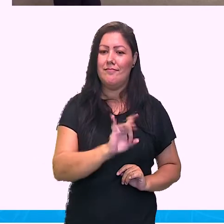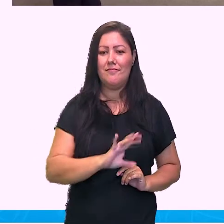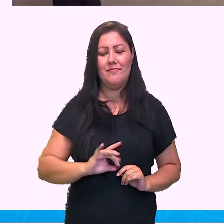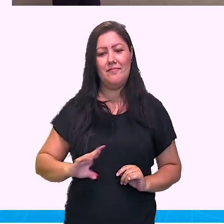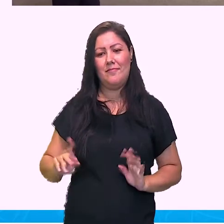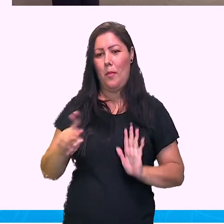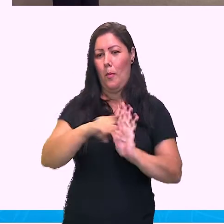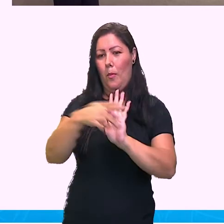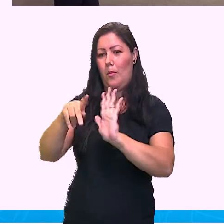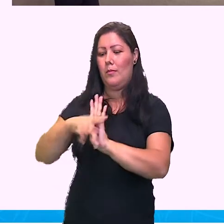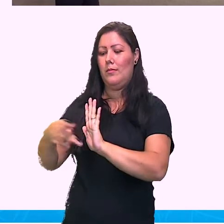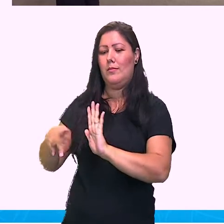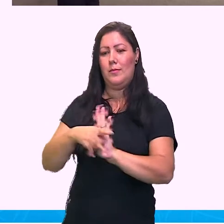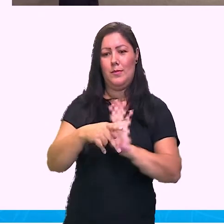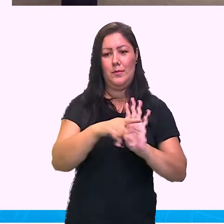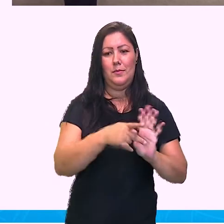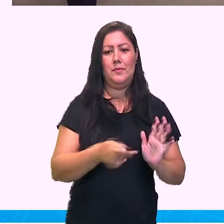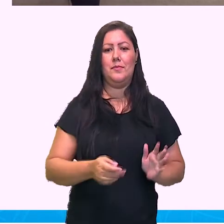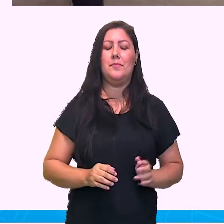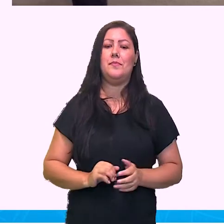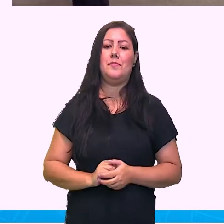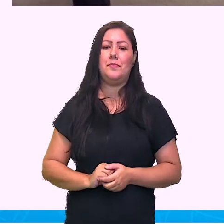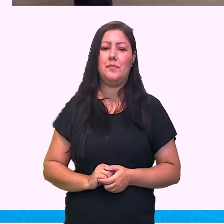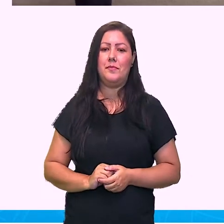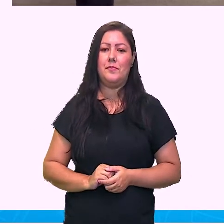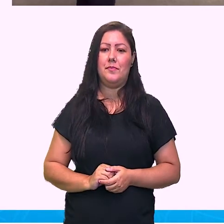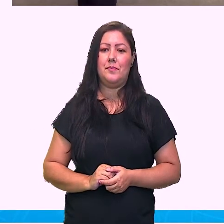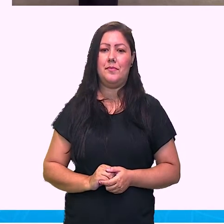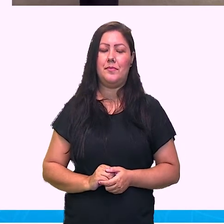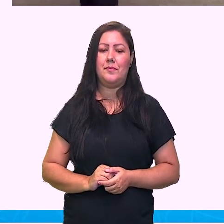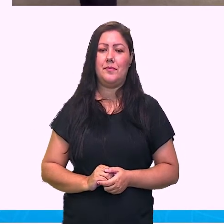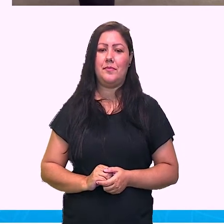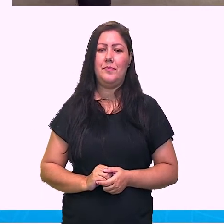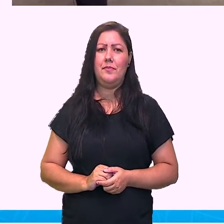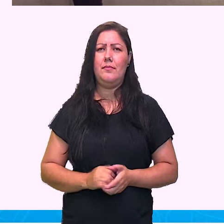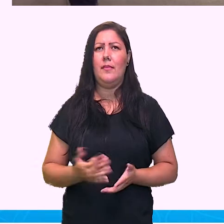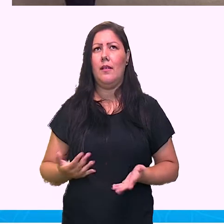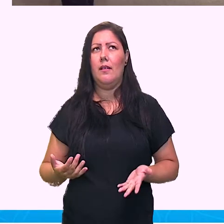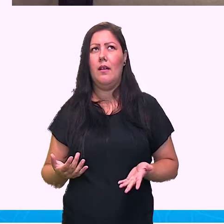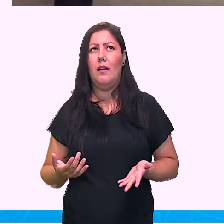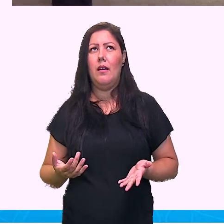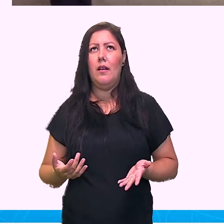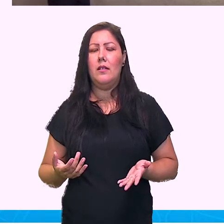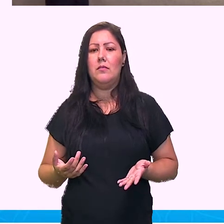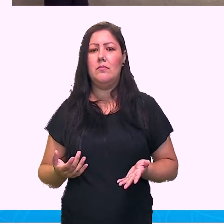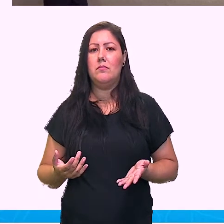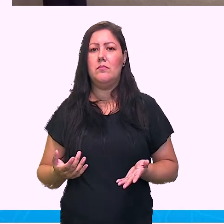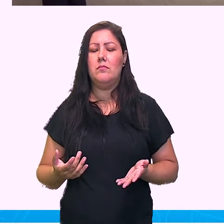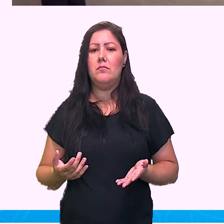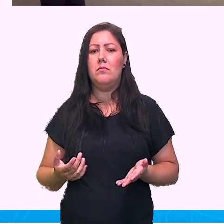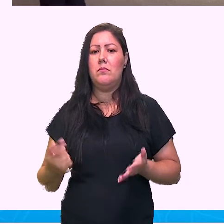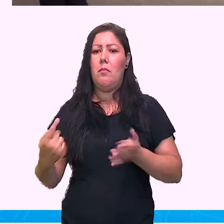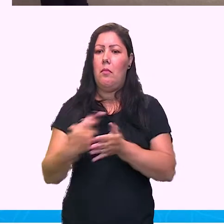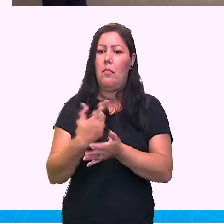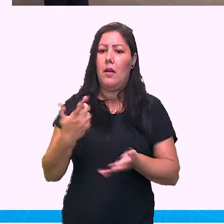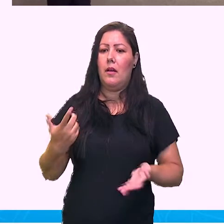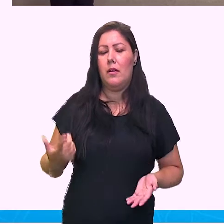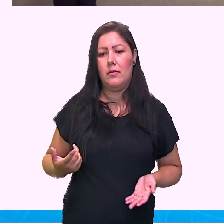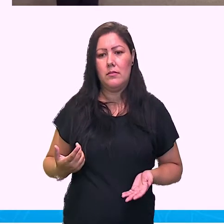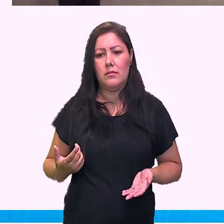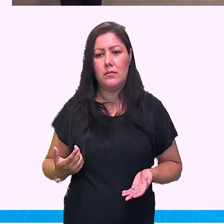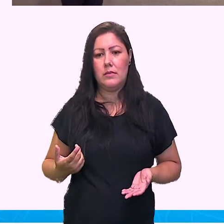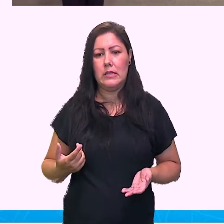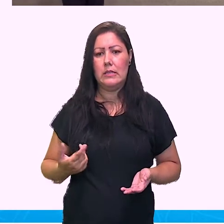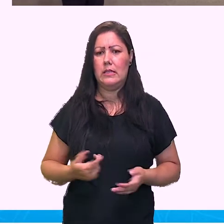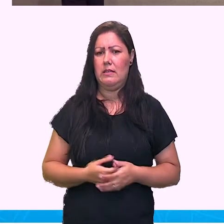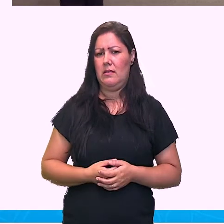sua característica. E aí você pode chegar para mim e falar assim: Eliane, peraí, você errou feio. Como